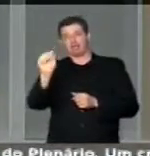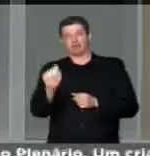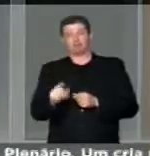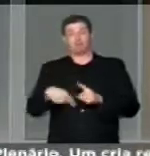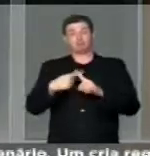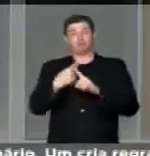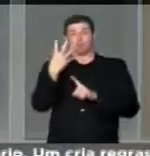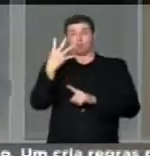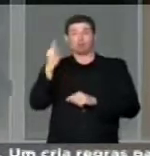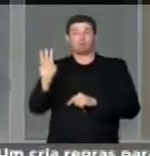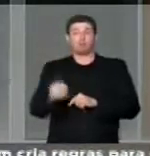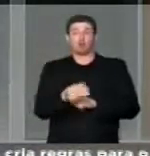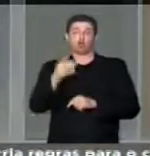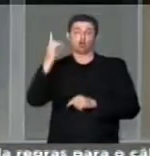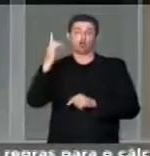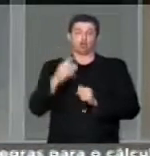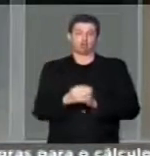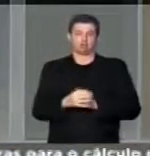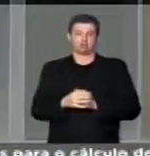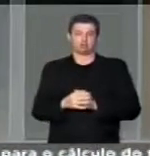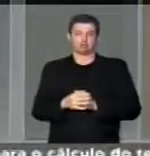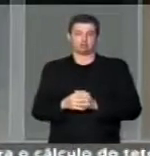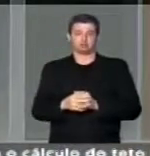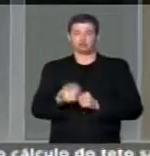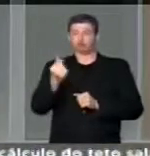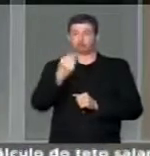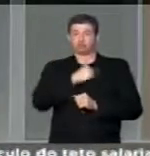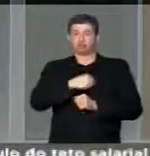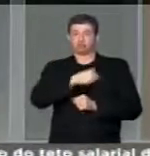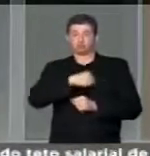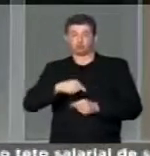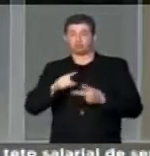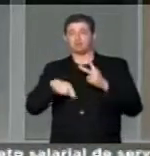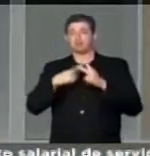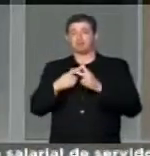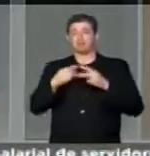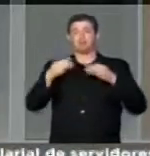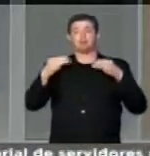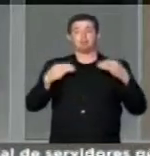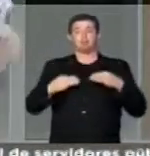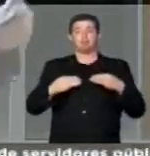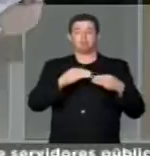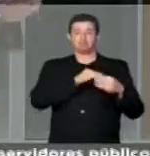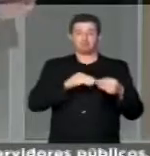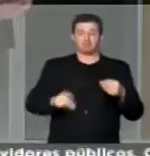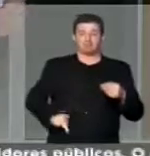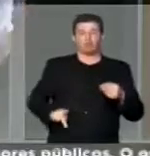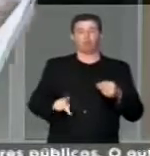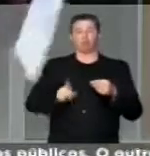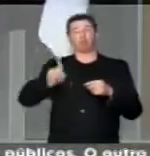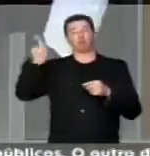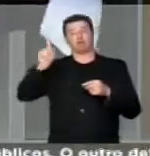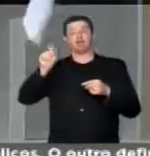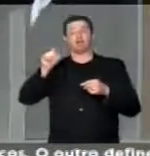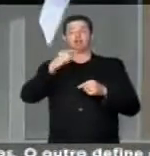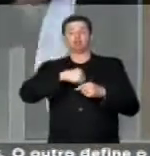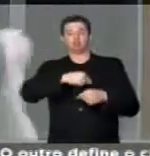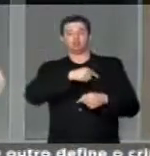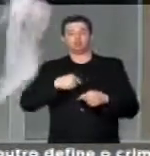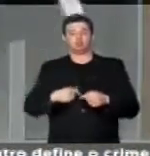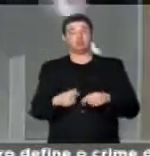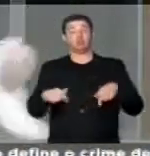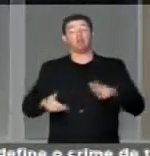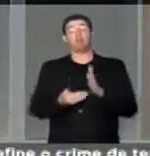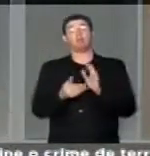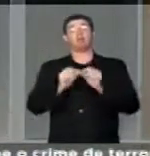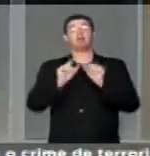dólares. Tudo provado, comprovado, com contas na Suíça, com o Ministério Público da Suíça trouxe para cá. Como é que se porta a